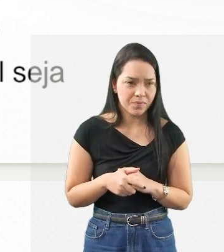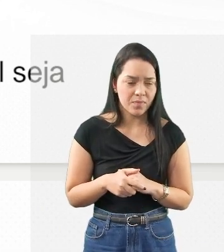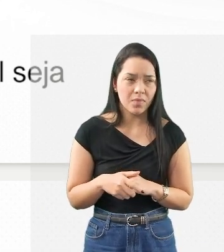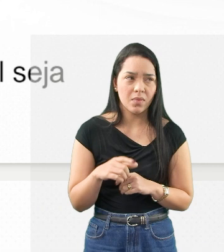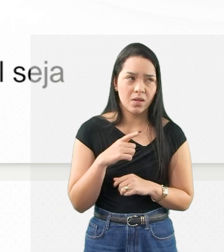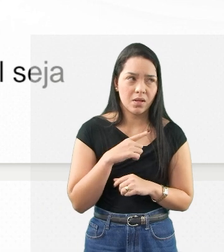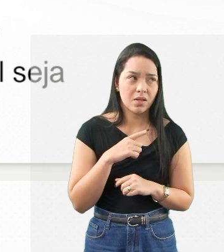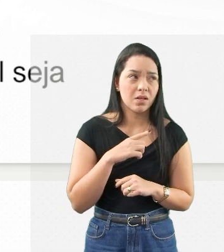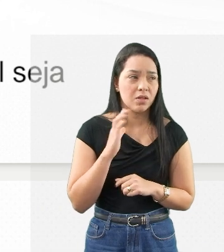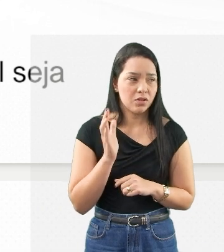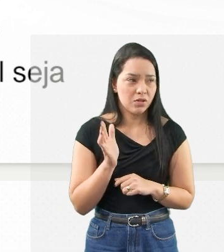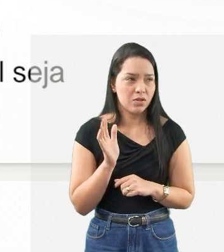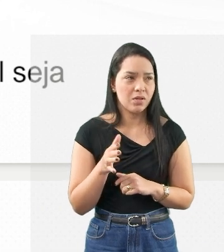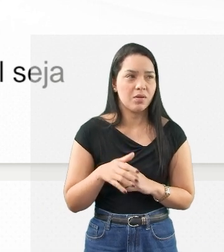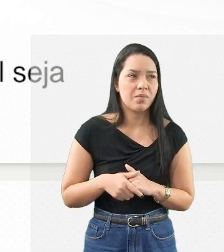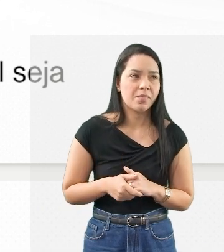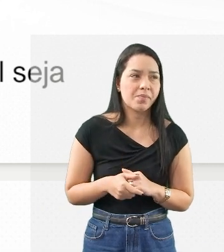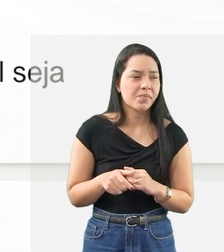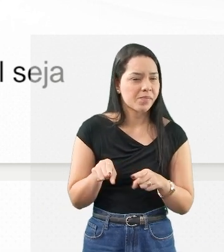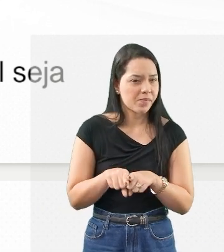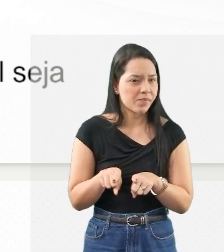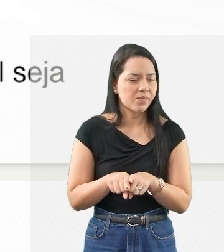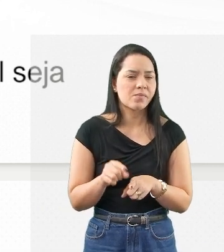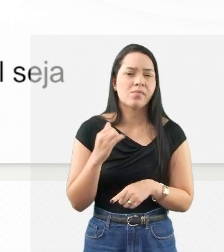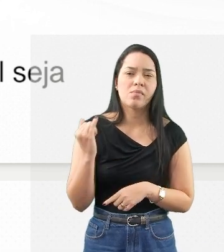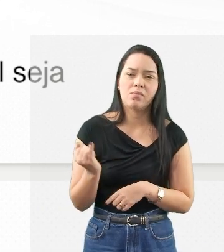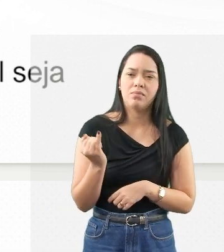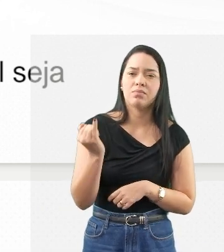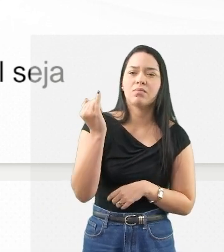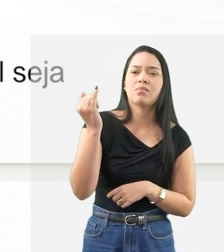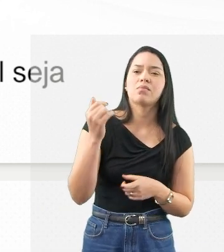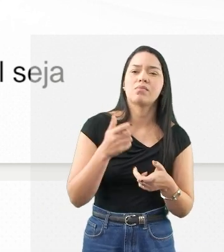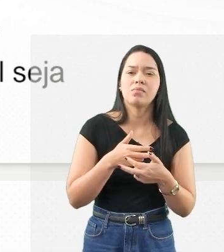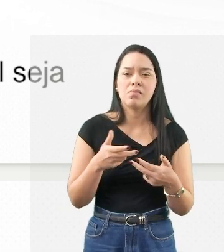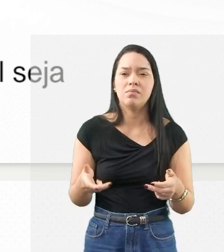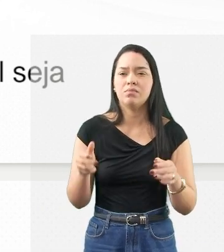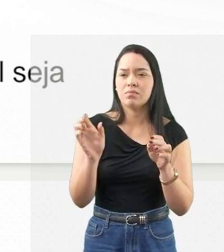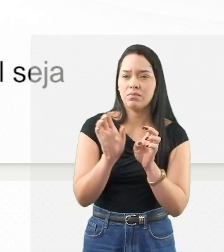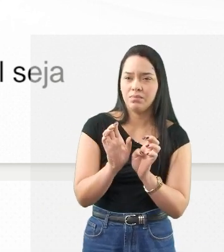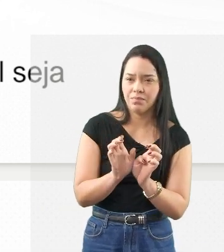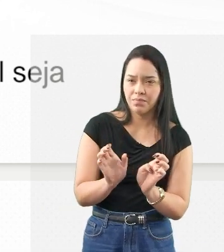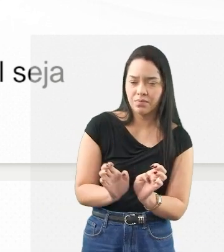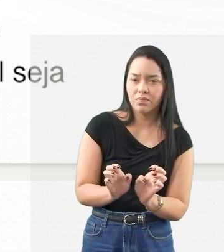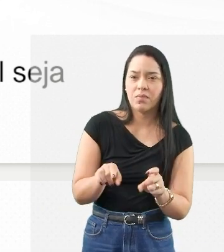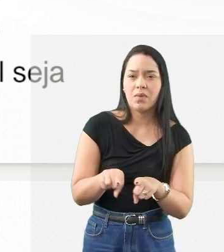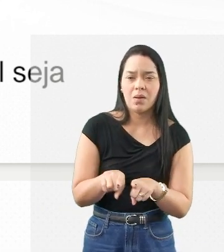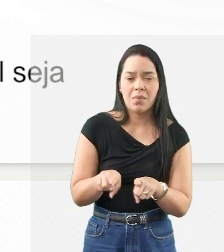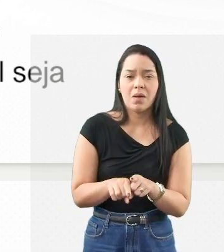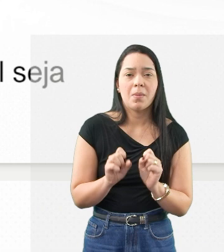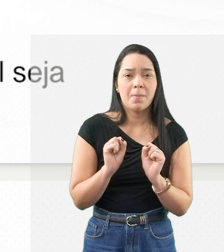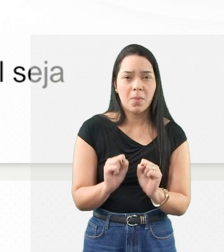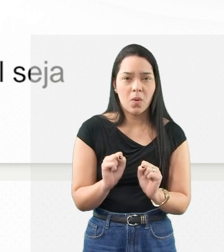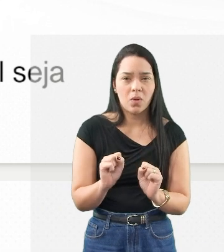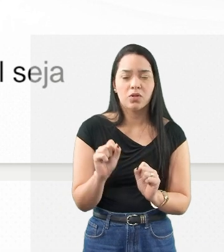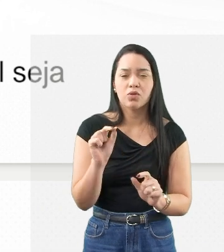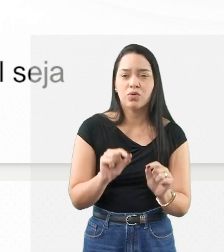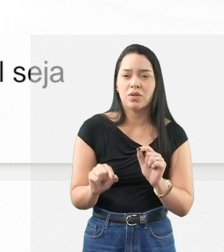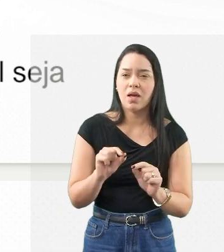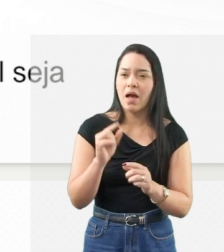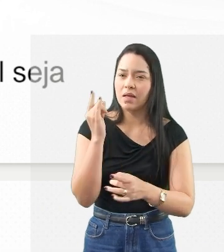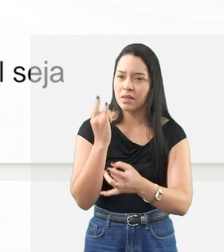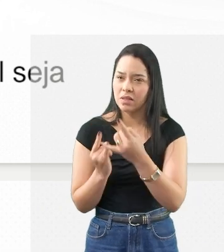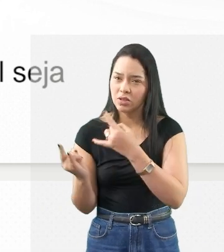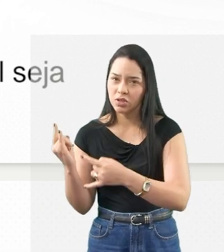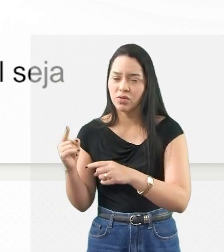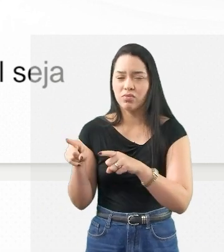gênero textual é destinado. E, além disso, é importante decidir o design, a estrutura do folder, de maneira que isso fique mais